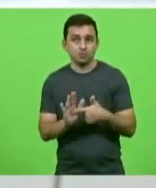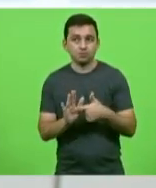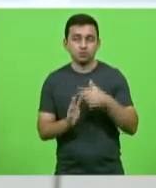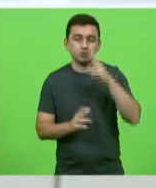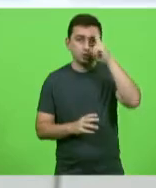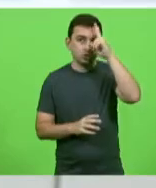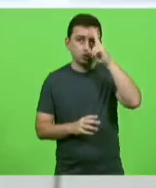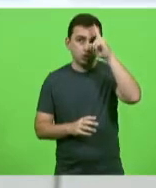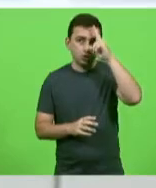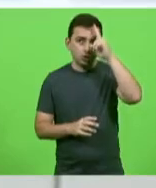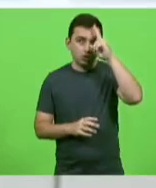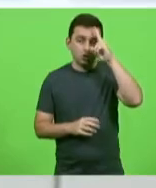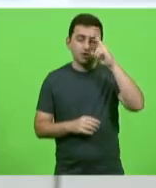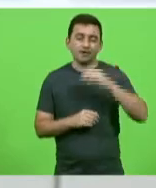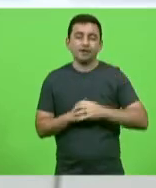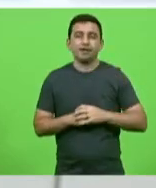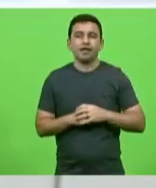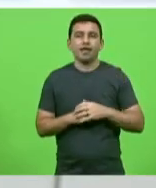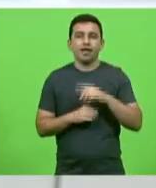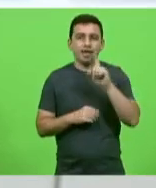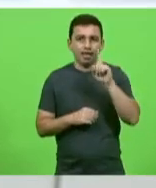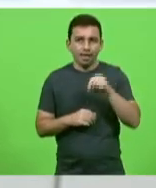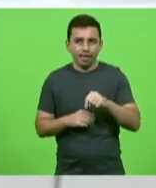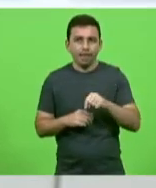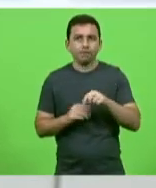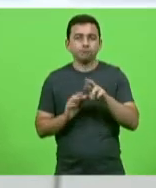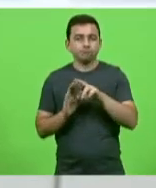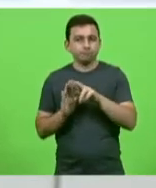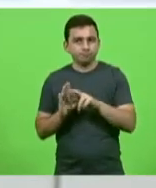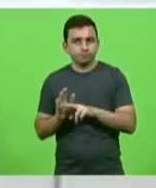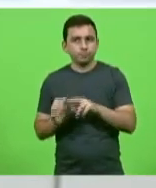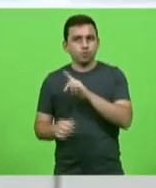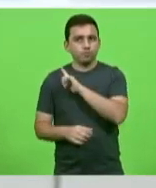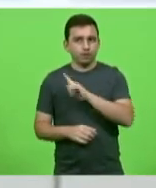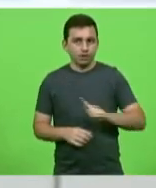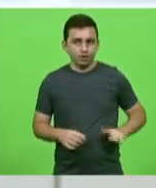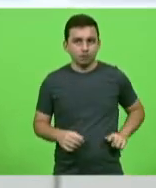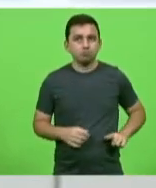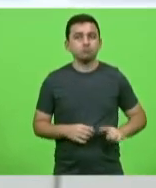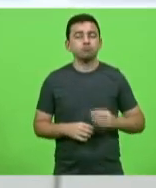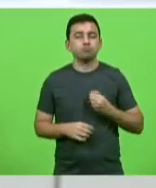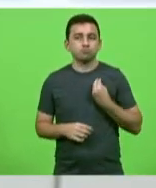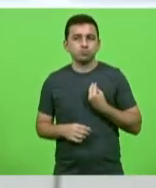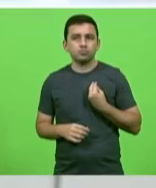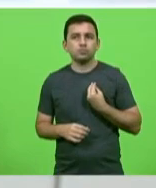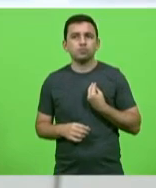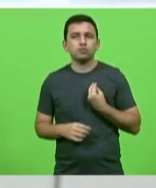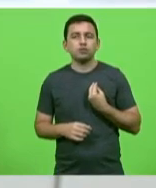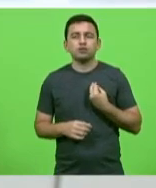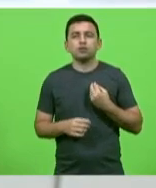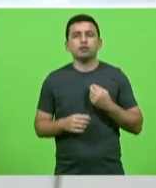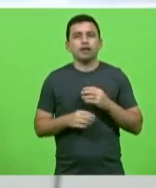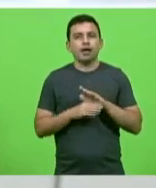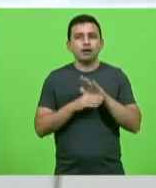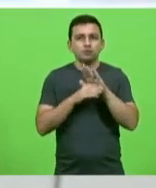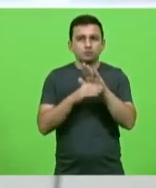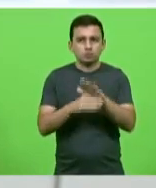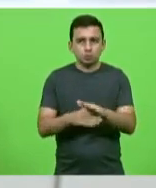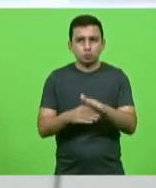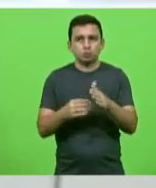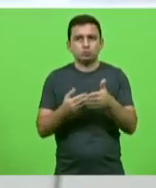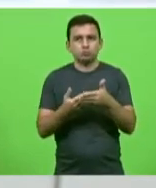tem sido dentre os regimes de governo existentes o mais favorável o povo porquanto